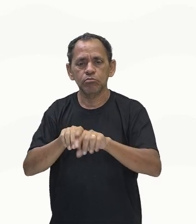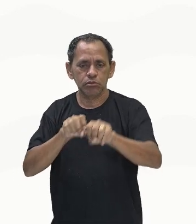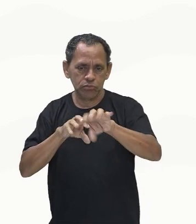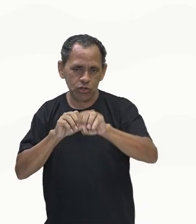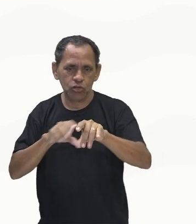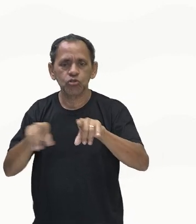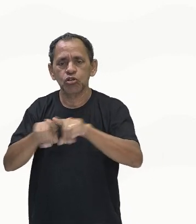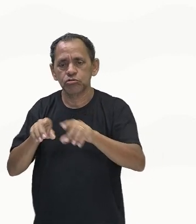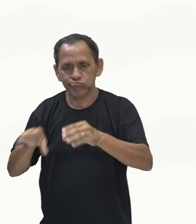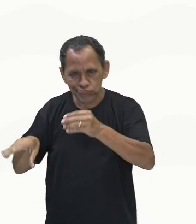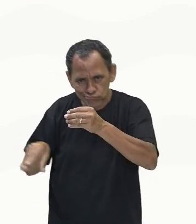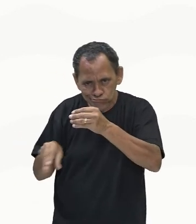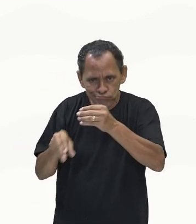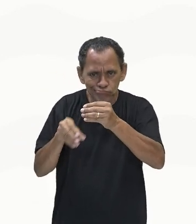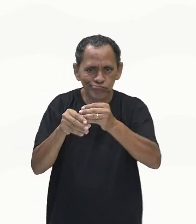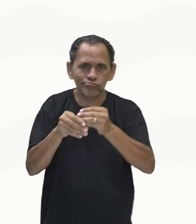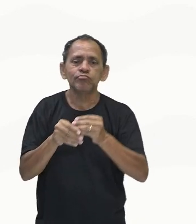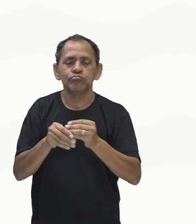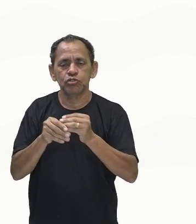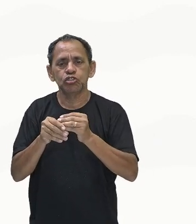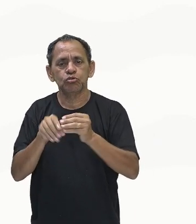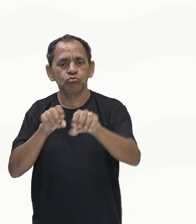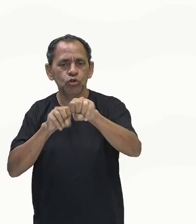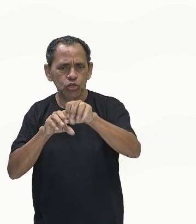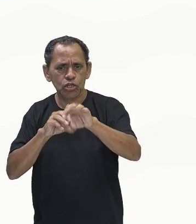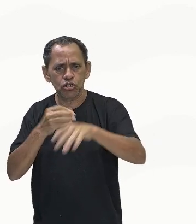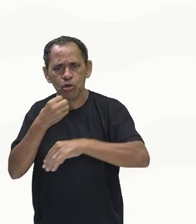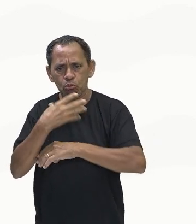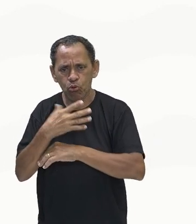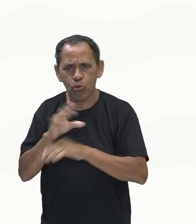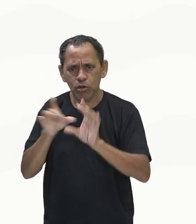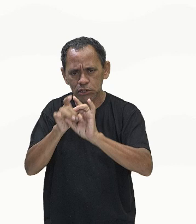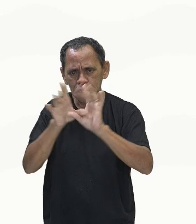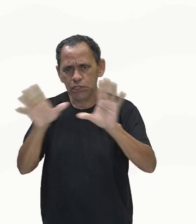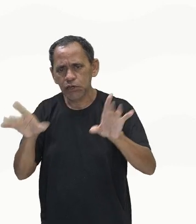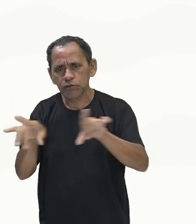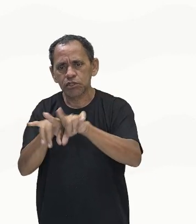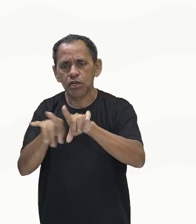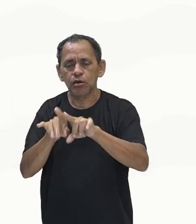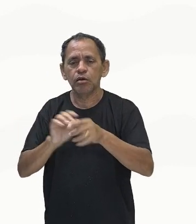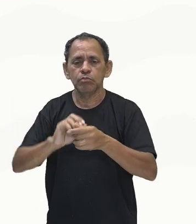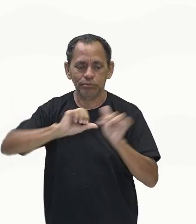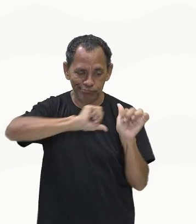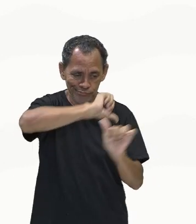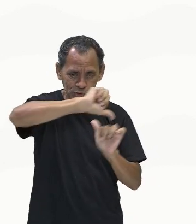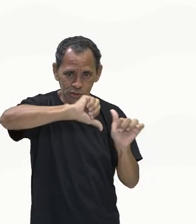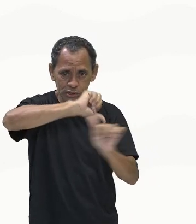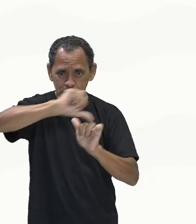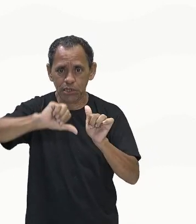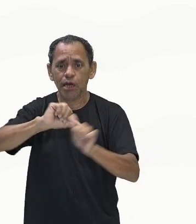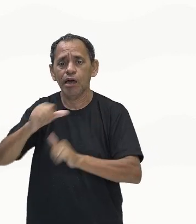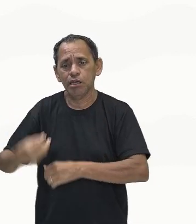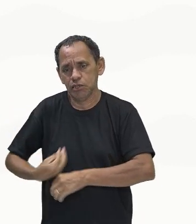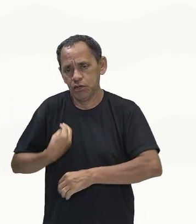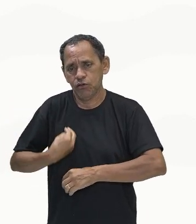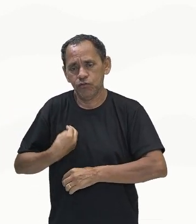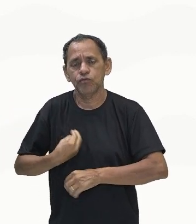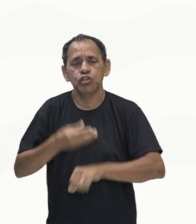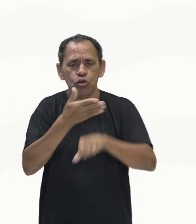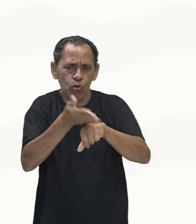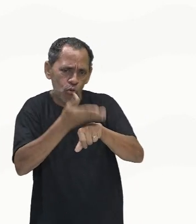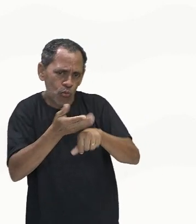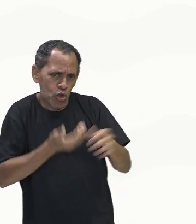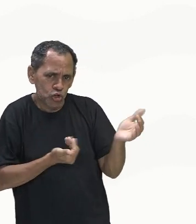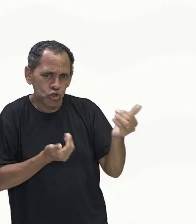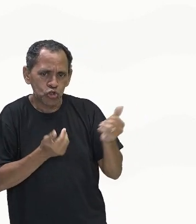uma educação mais significativa, democrática e transformadora, preparando os jovens para enfrentar